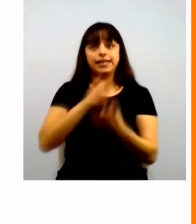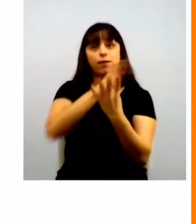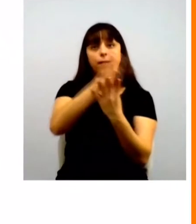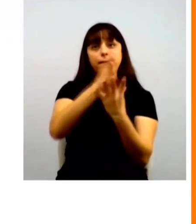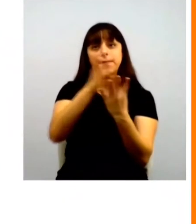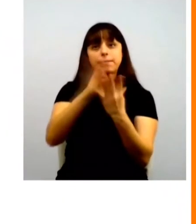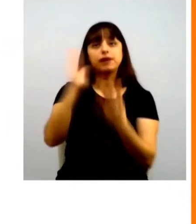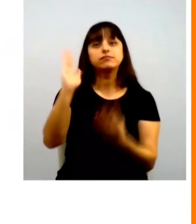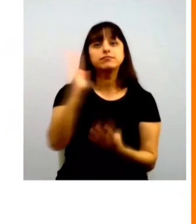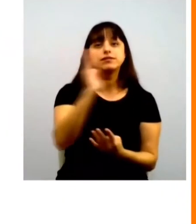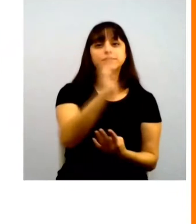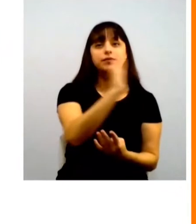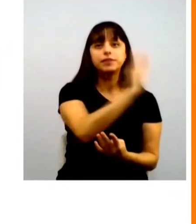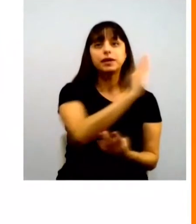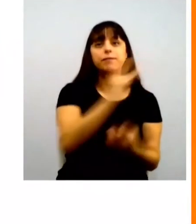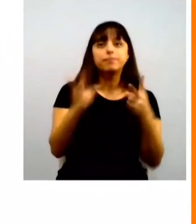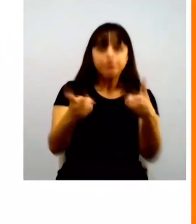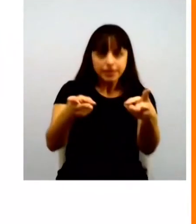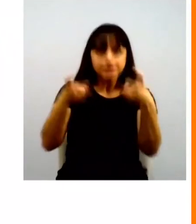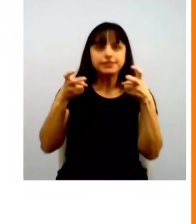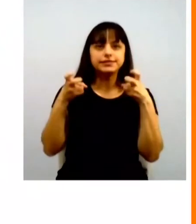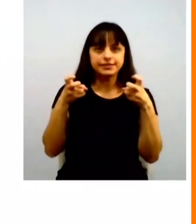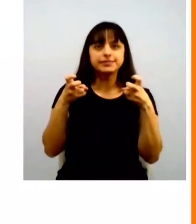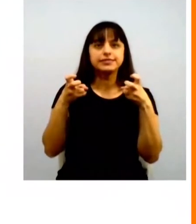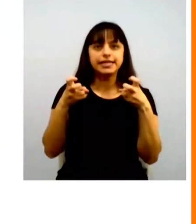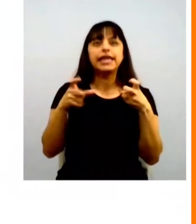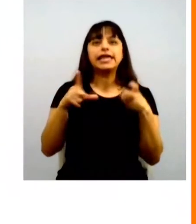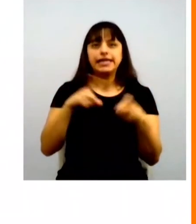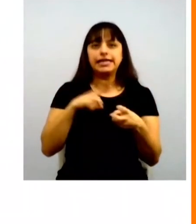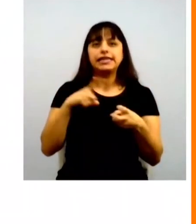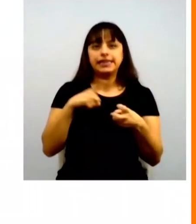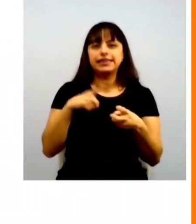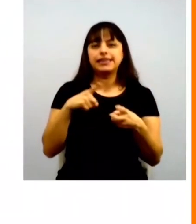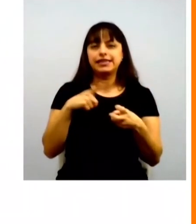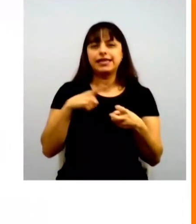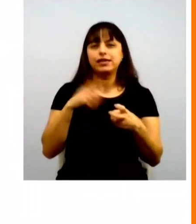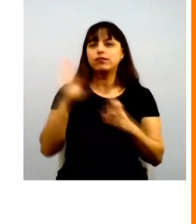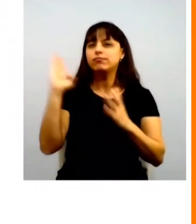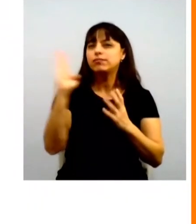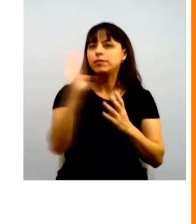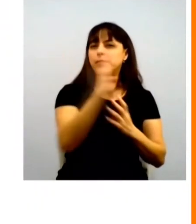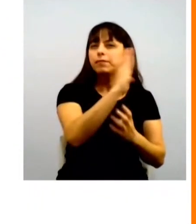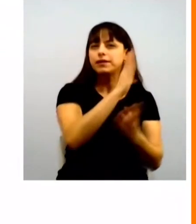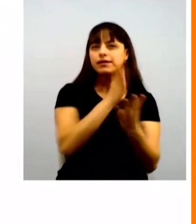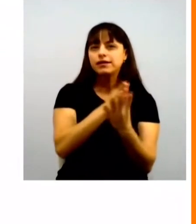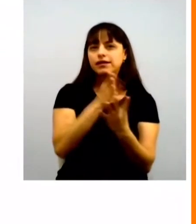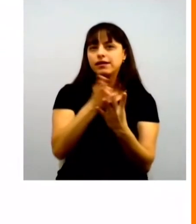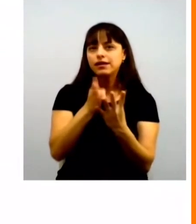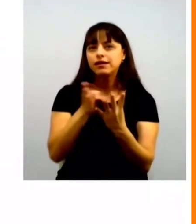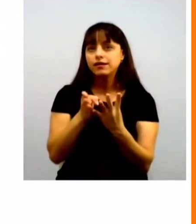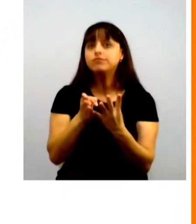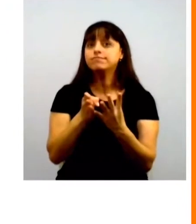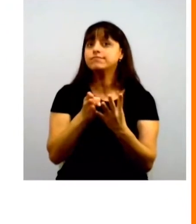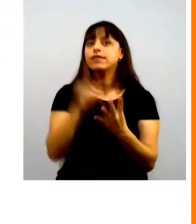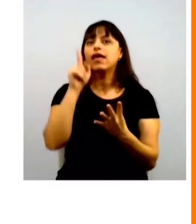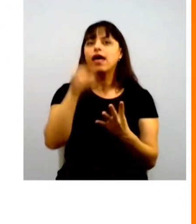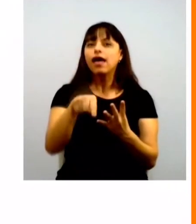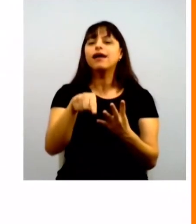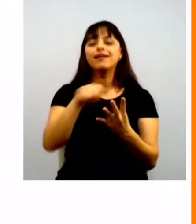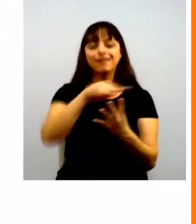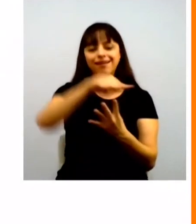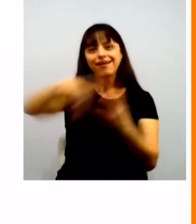neste gráfico, essas quatro dimensões, são as quatro dimensões que podemos nós trabalhar.